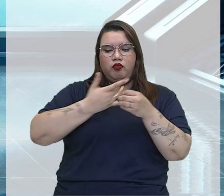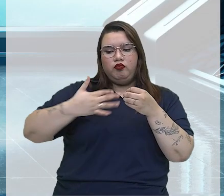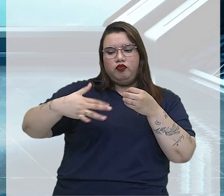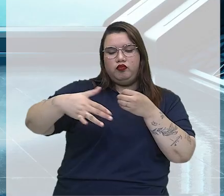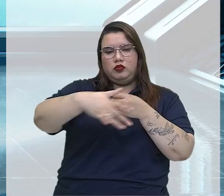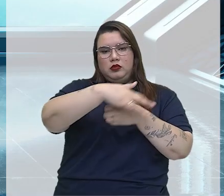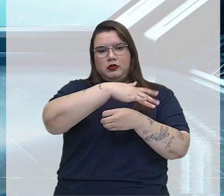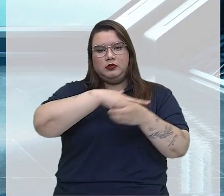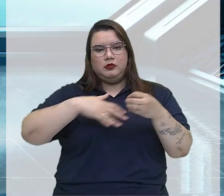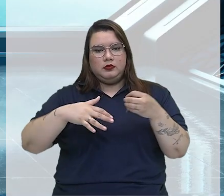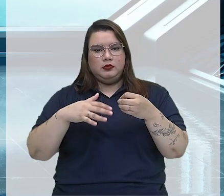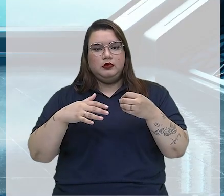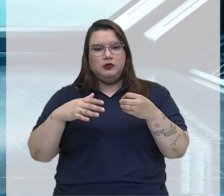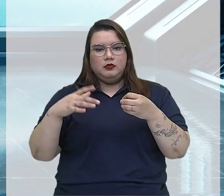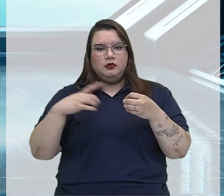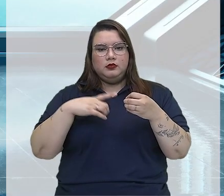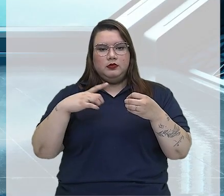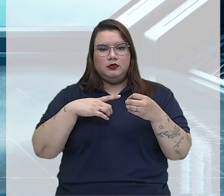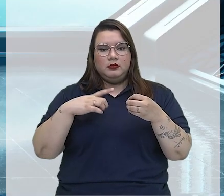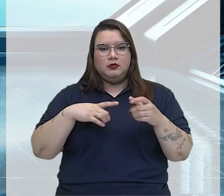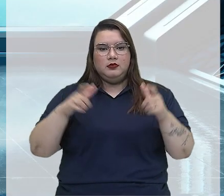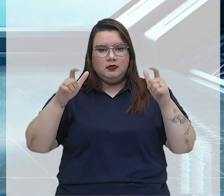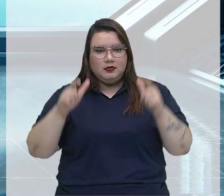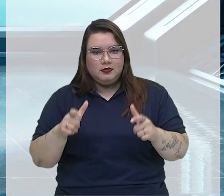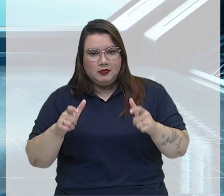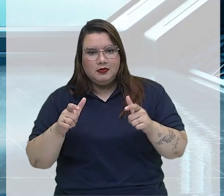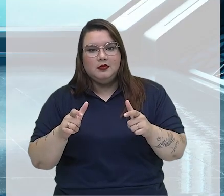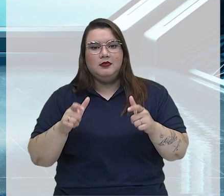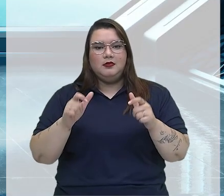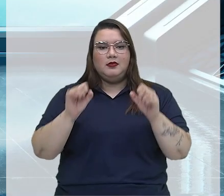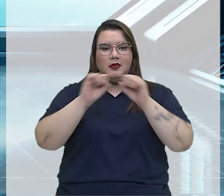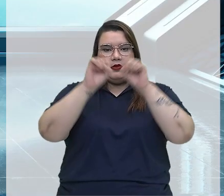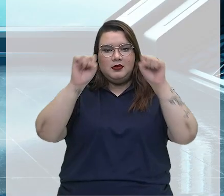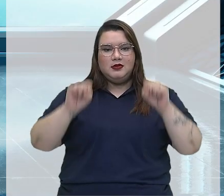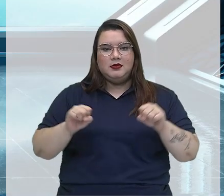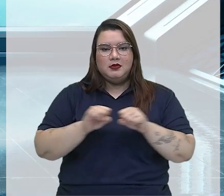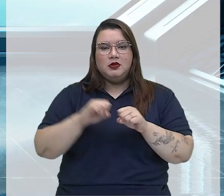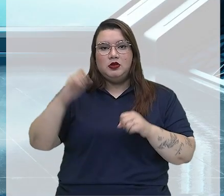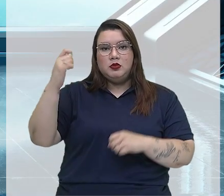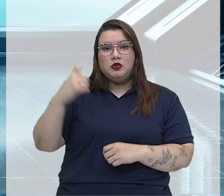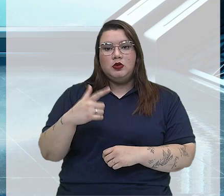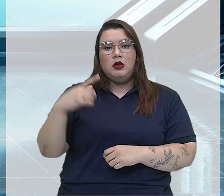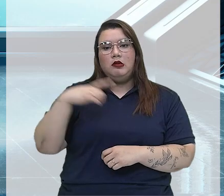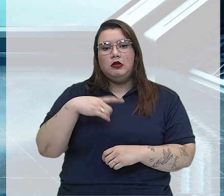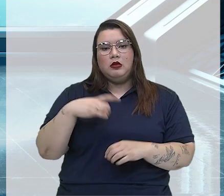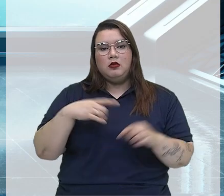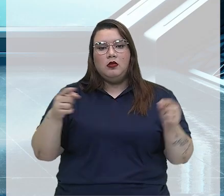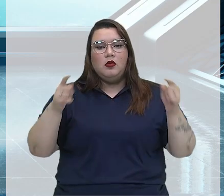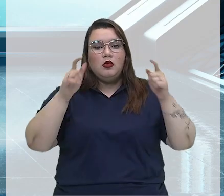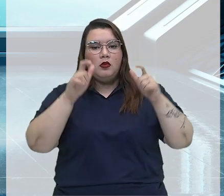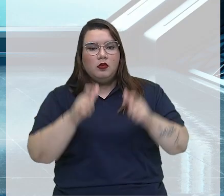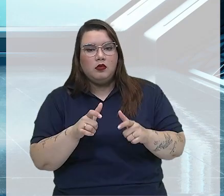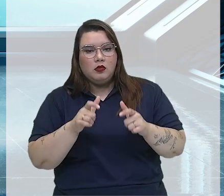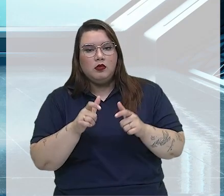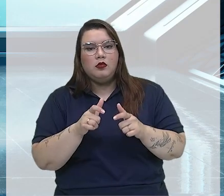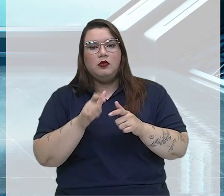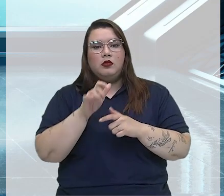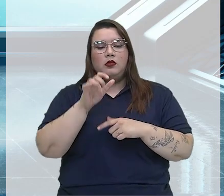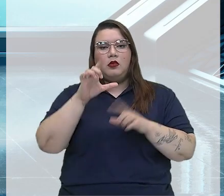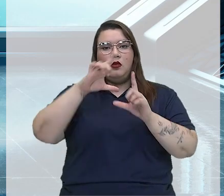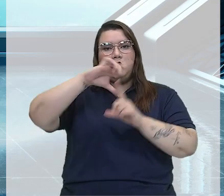então localizado em uma da... Quem está localizado? O nosso Sistema Solar, hein? Nosso Sistema Solar está localizado em uma